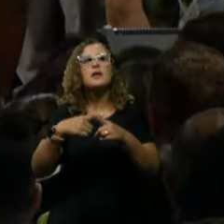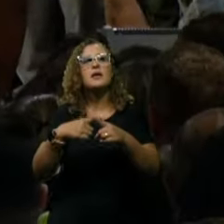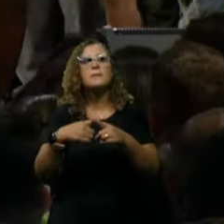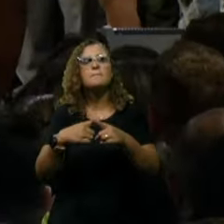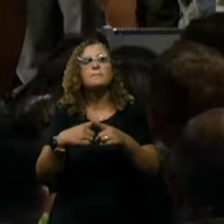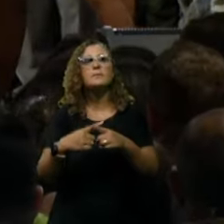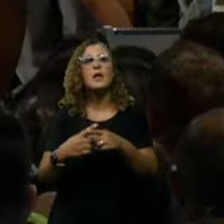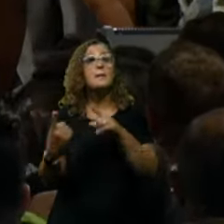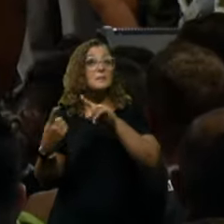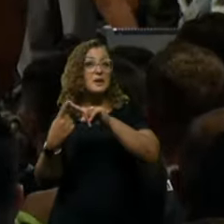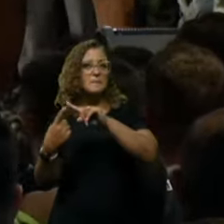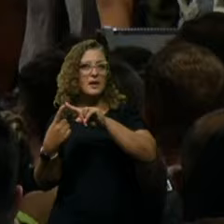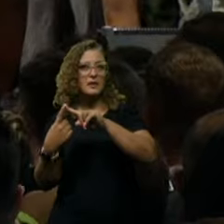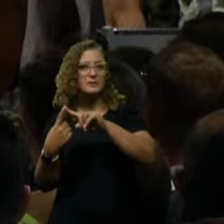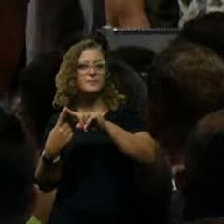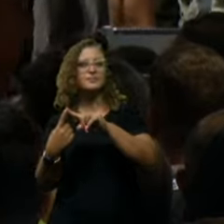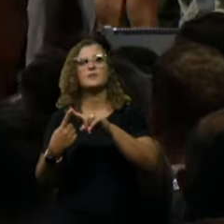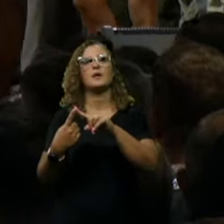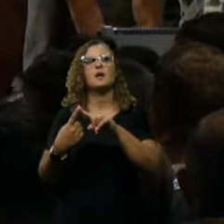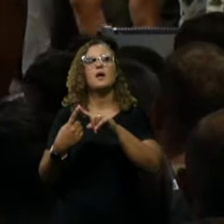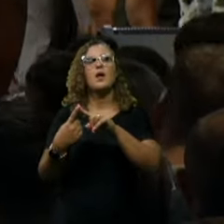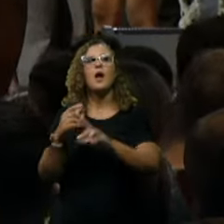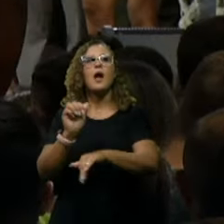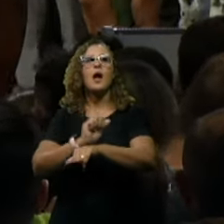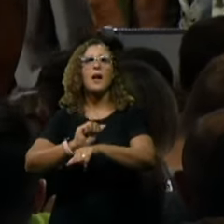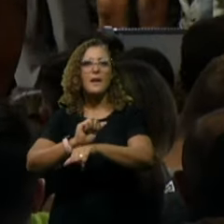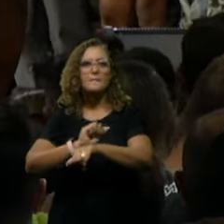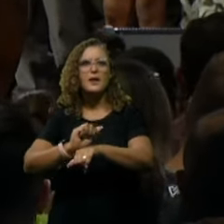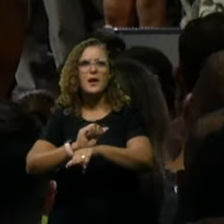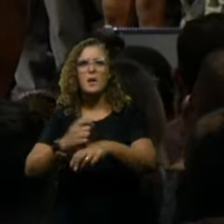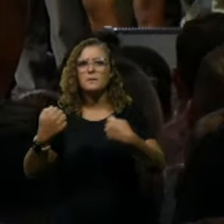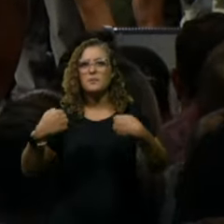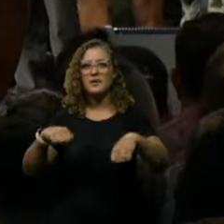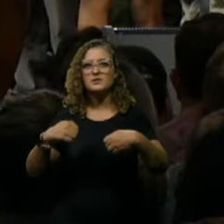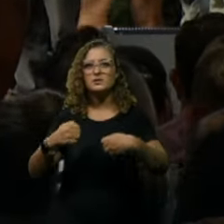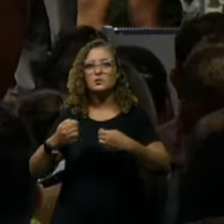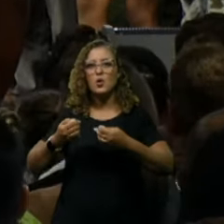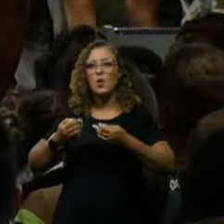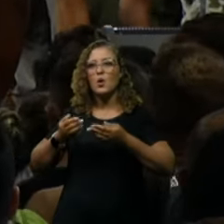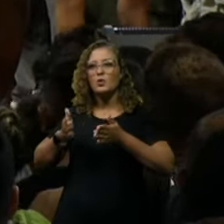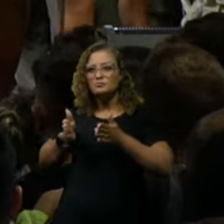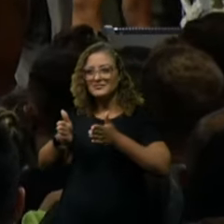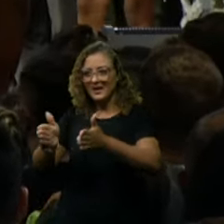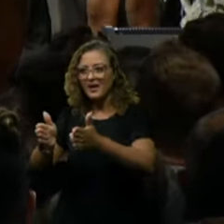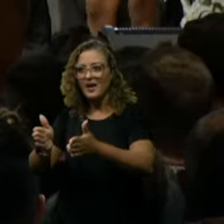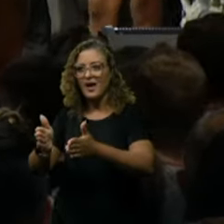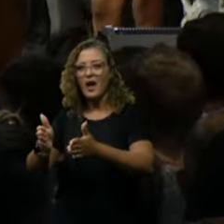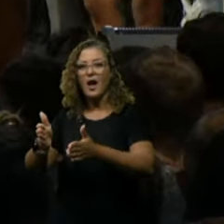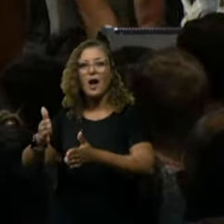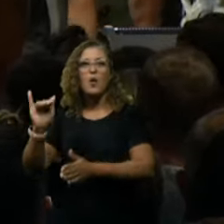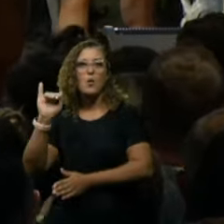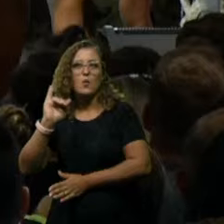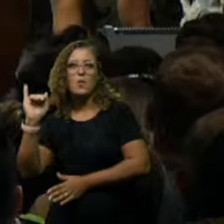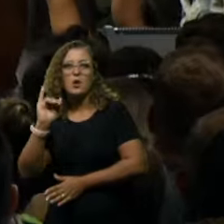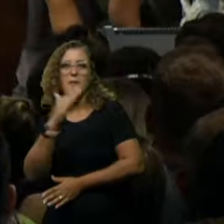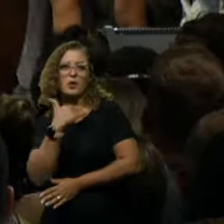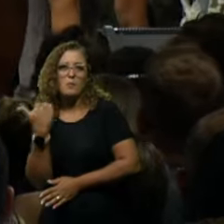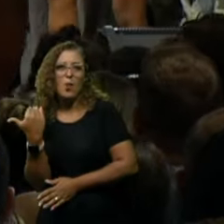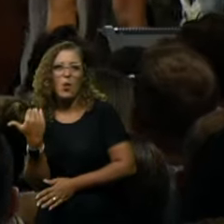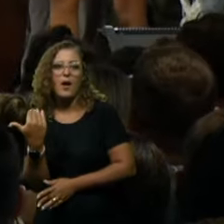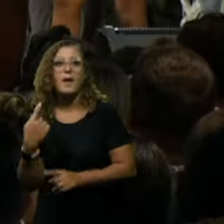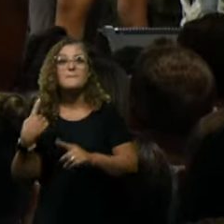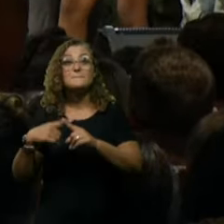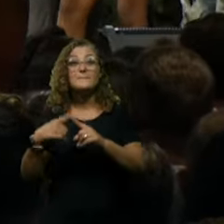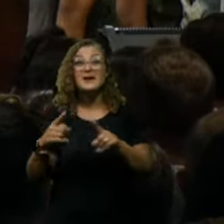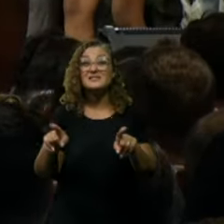primeira Abraão não só teve que ir enterrar o irmão mas teve que ver o pai morrer